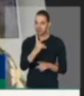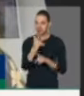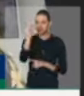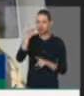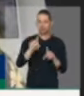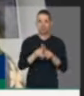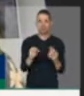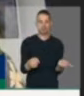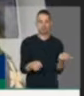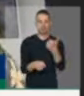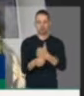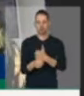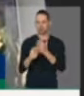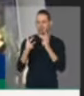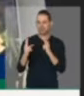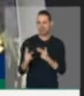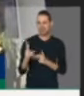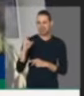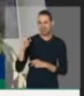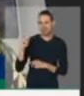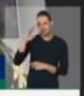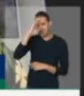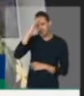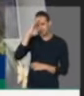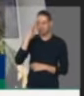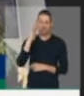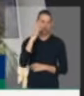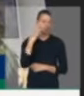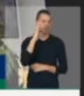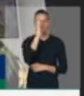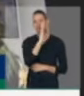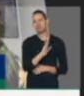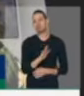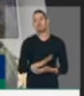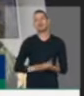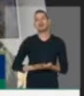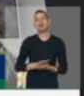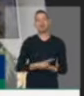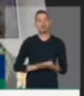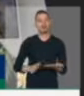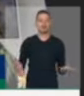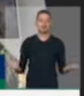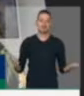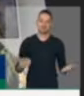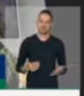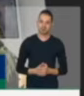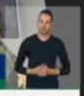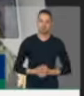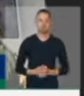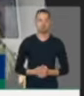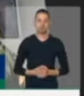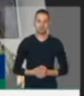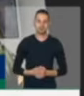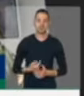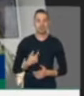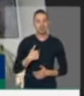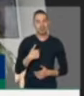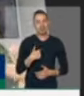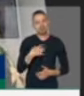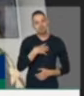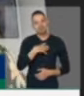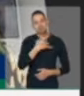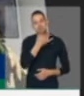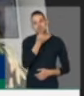que pense como ele não resolve os problemas do Brasil diante da política externa brasileira. Eu lamento, sinceramente,